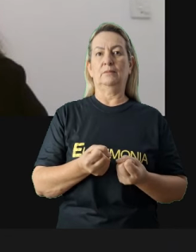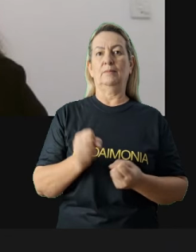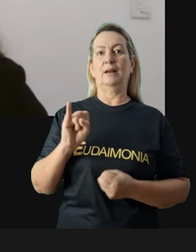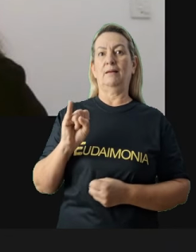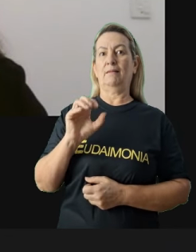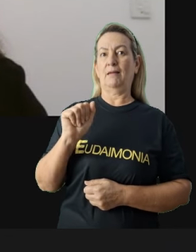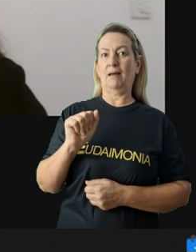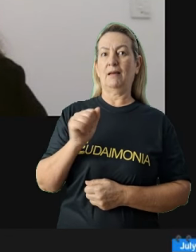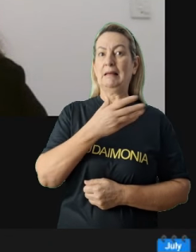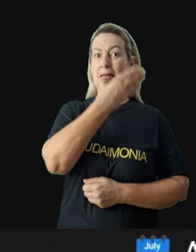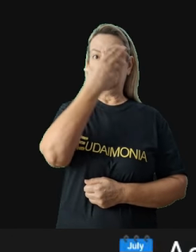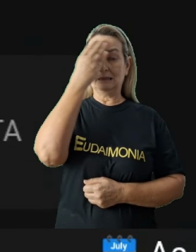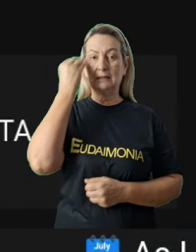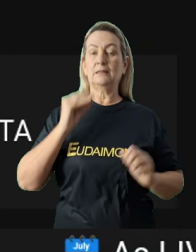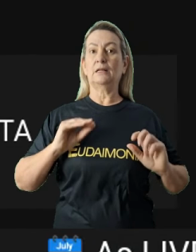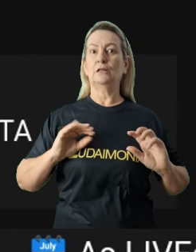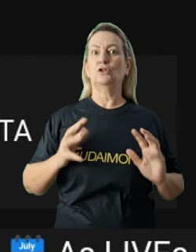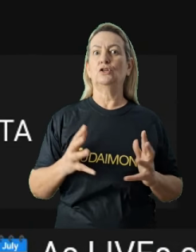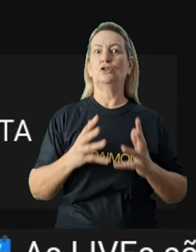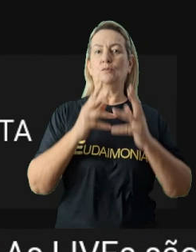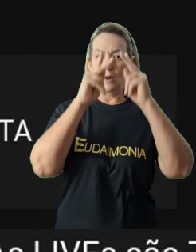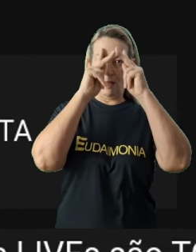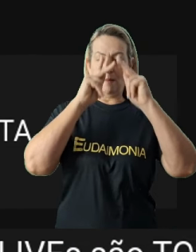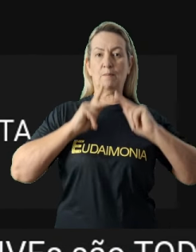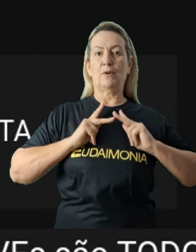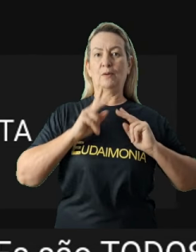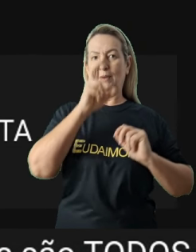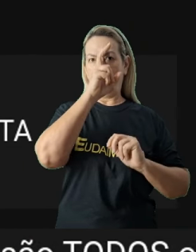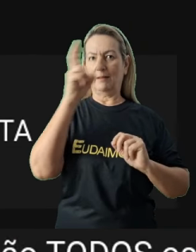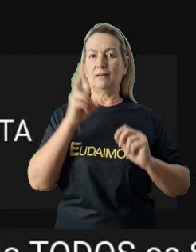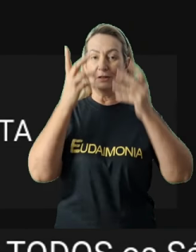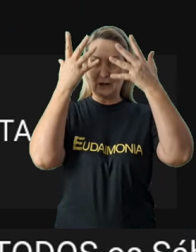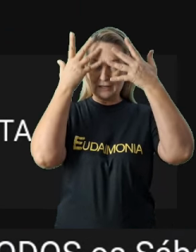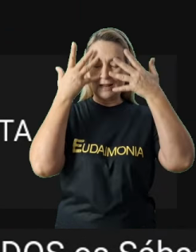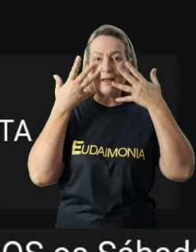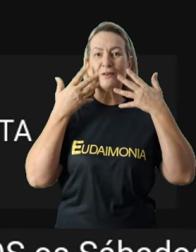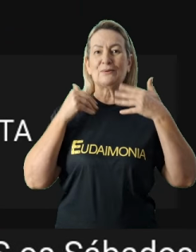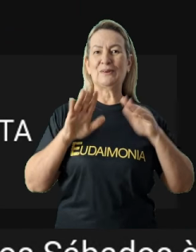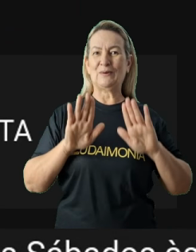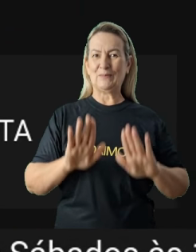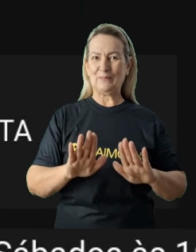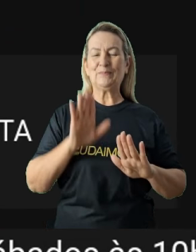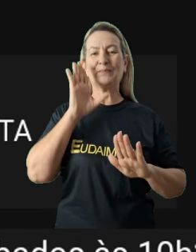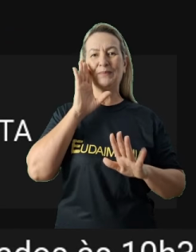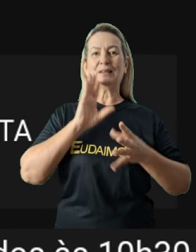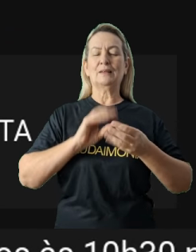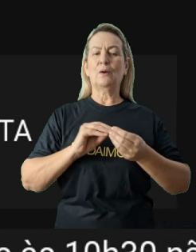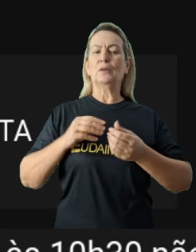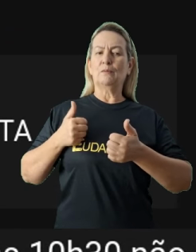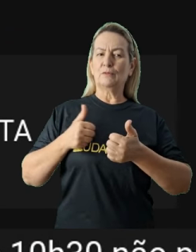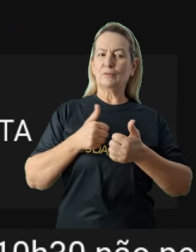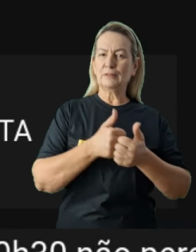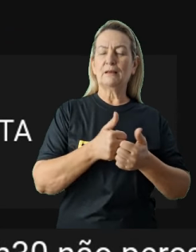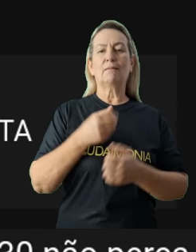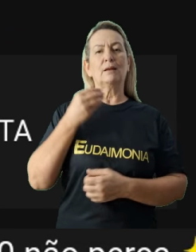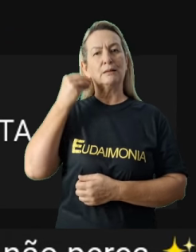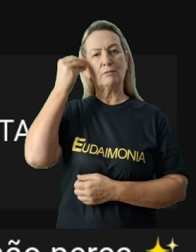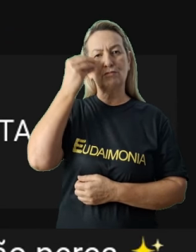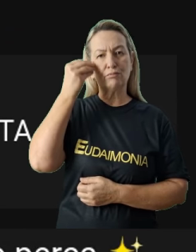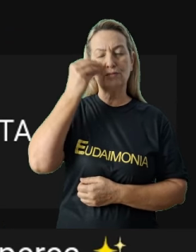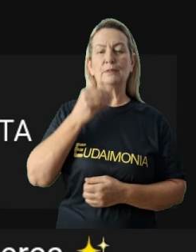desconfortável. A gente colocar um peso maior para a inteligência artificial e esquecer de estimular a nossa